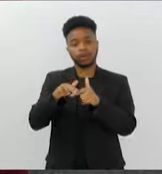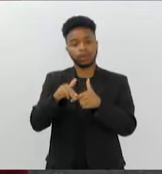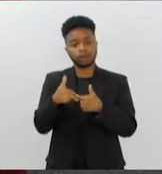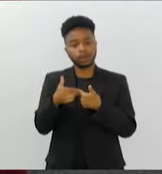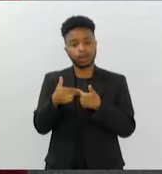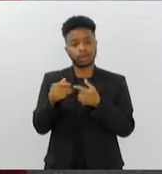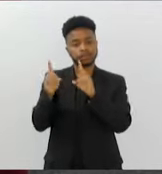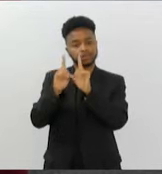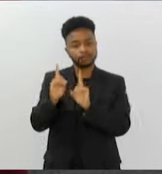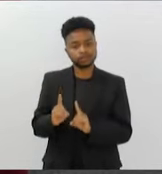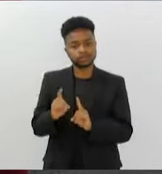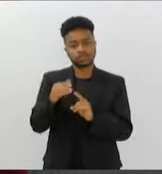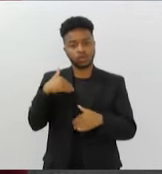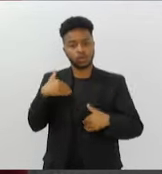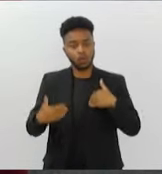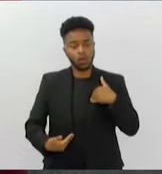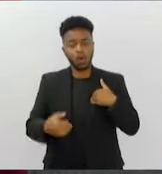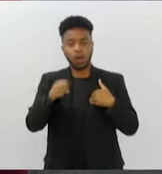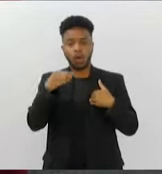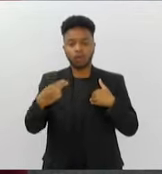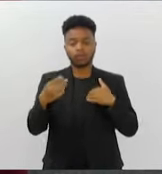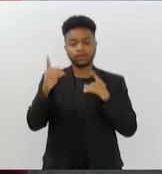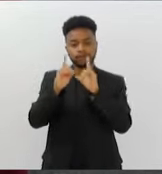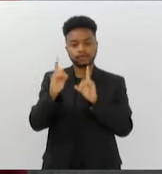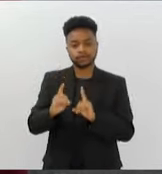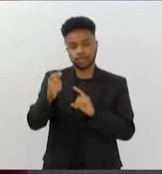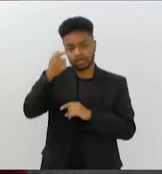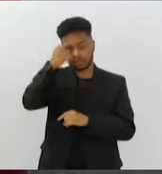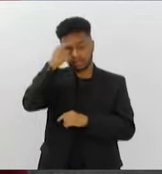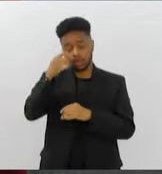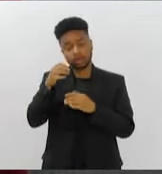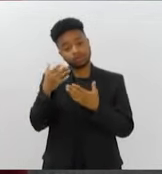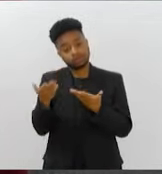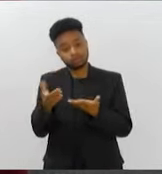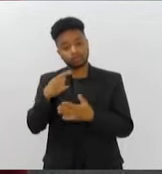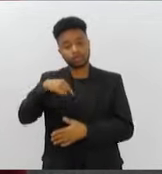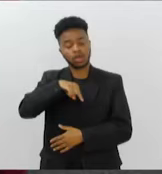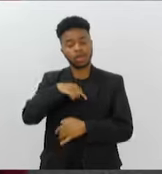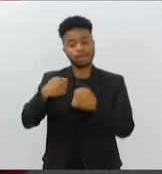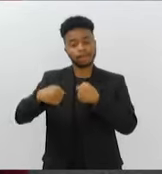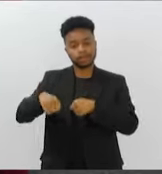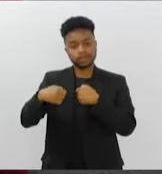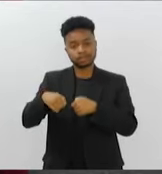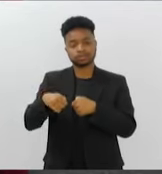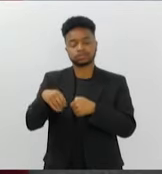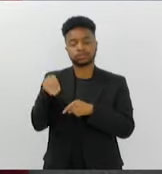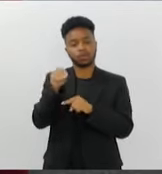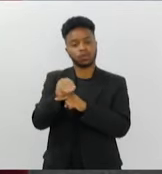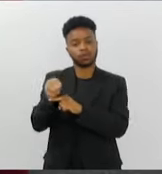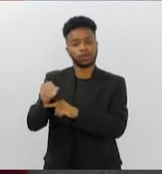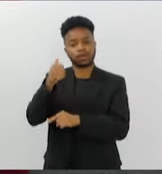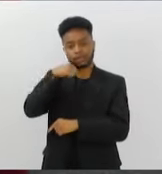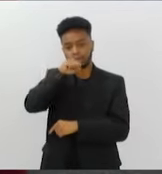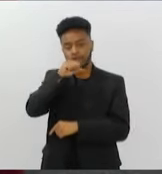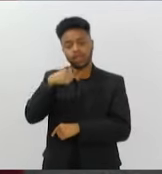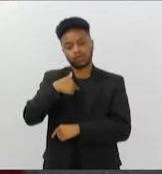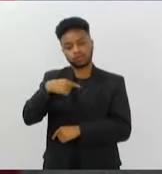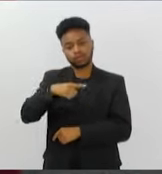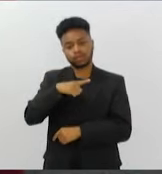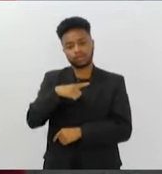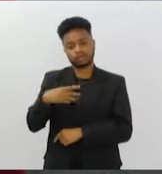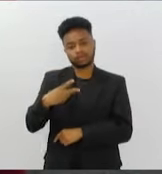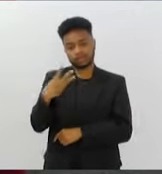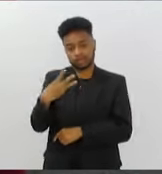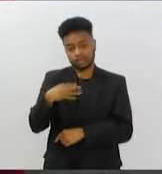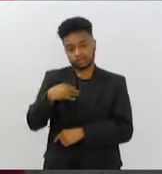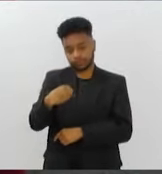a alguma deficiência física, mental. Então, a gente precisa dar o cuidado dessas mães. Eu sou mãe de três, eu acredito que